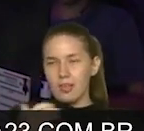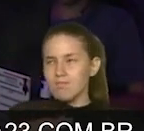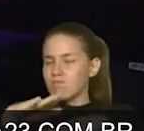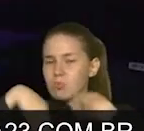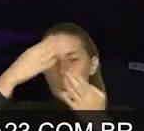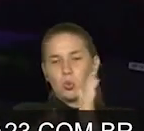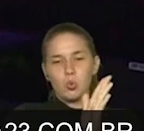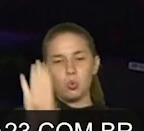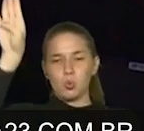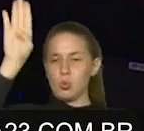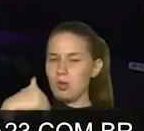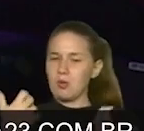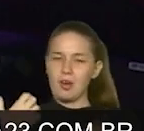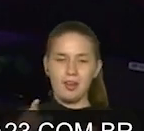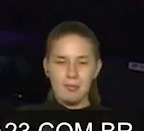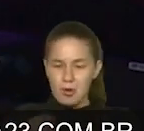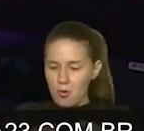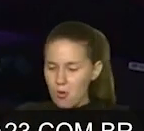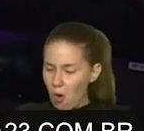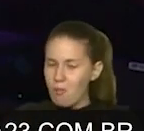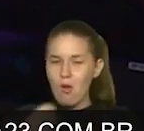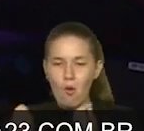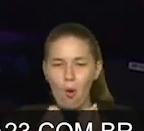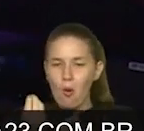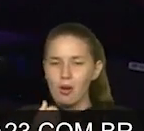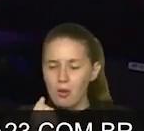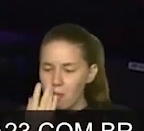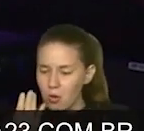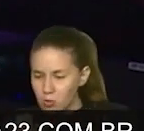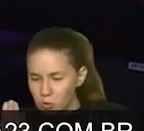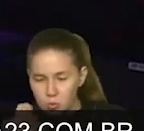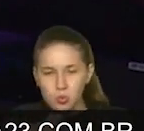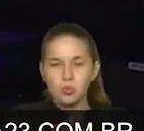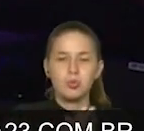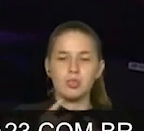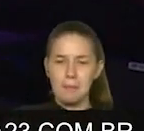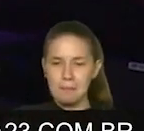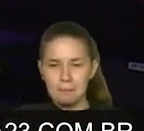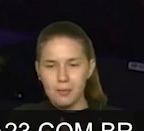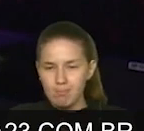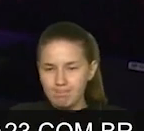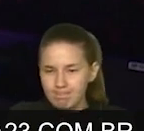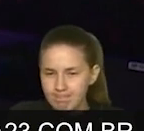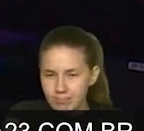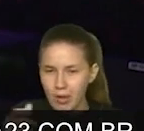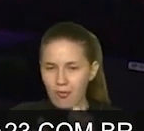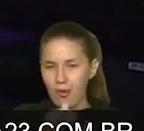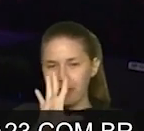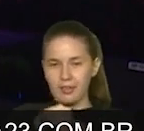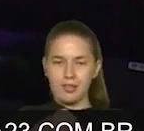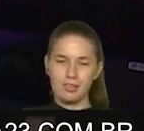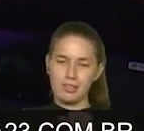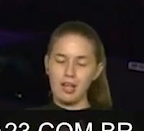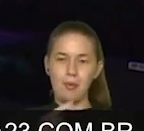sucesso nisso. Venho para os computadores e consigo fazer um bom estudo, consigo pesquisar mais coisas na internet, porque é